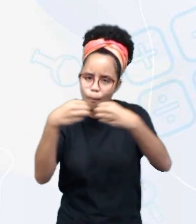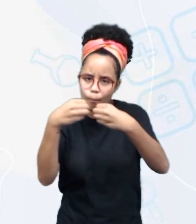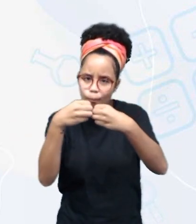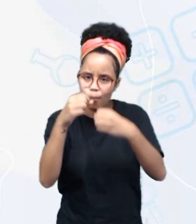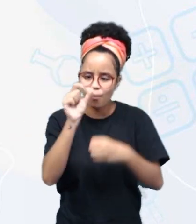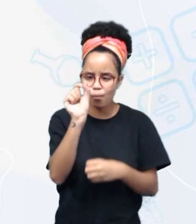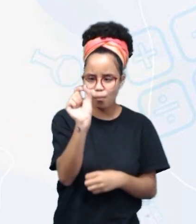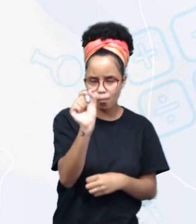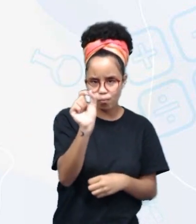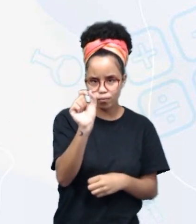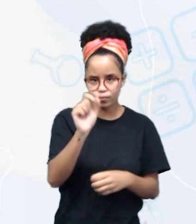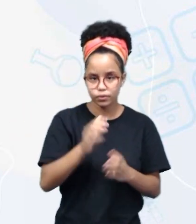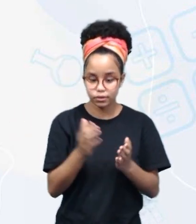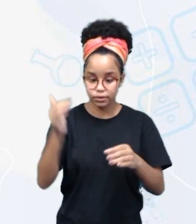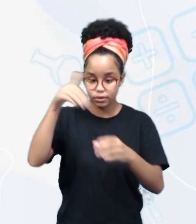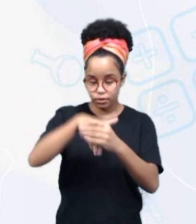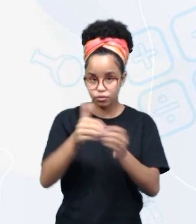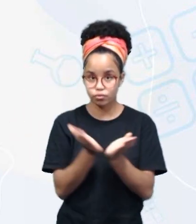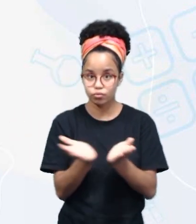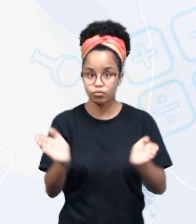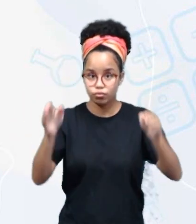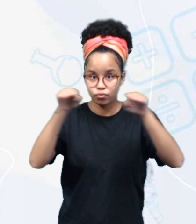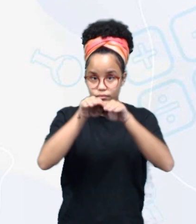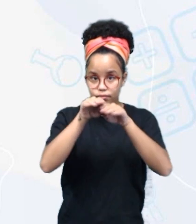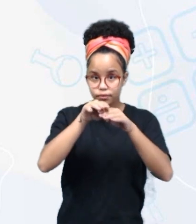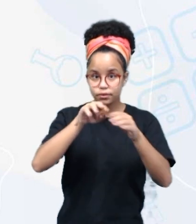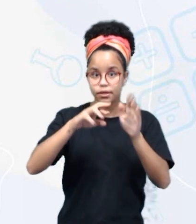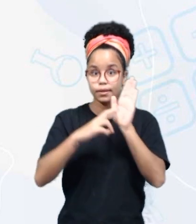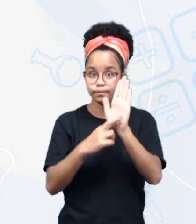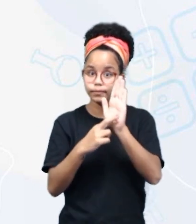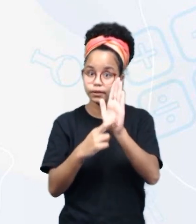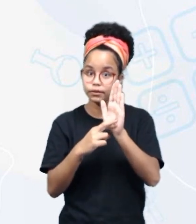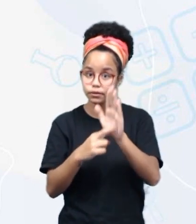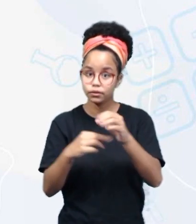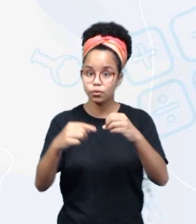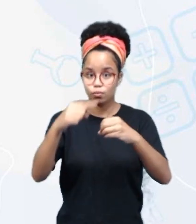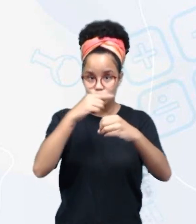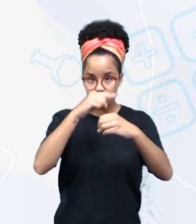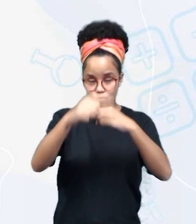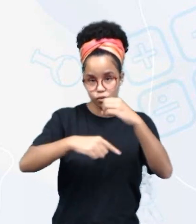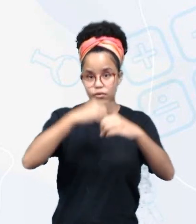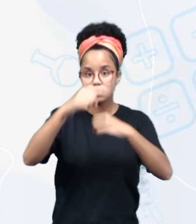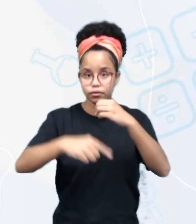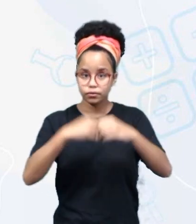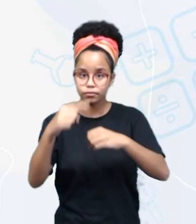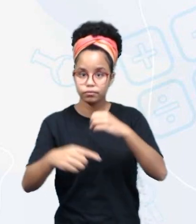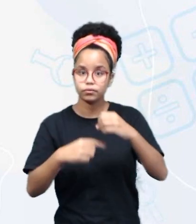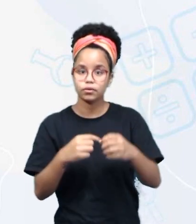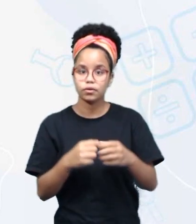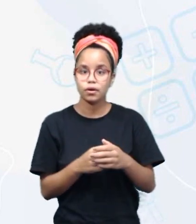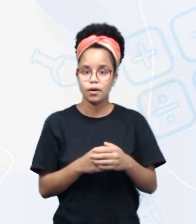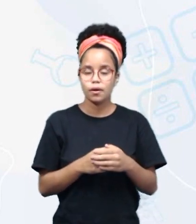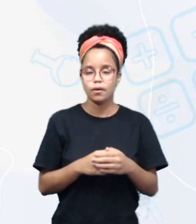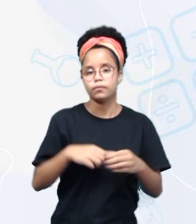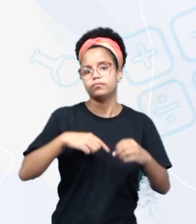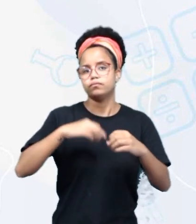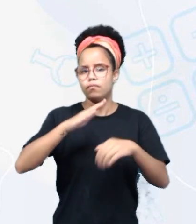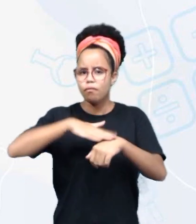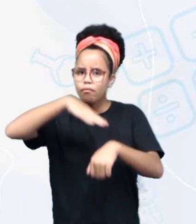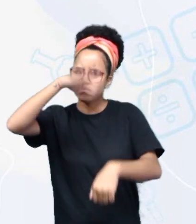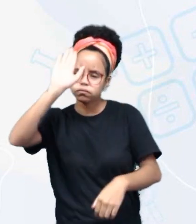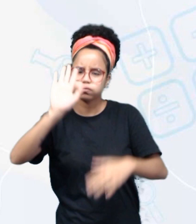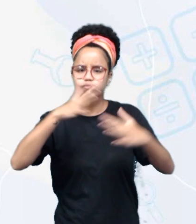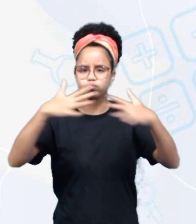bolinhas no cubo, essas bolinhas representam as moléculas, maior a movimentação e maior será